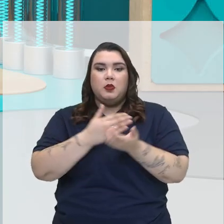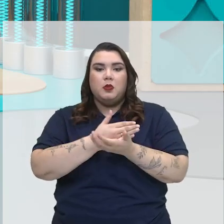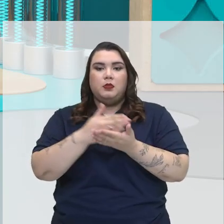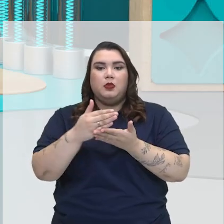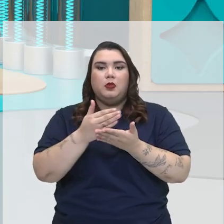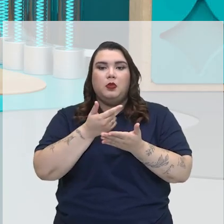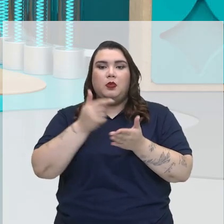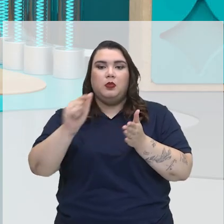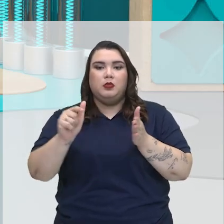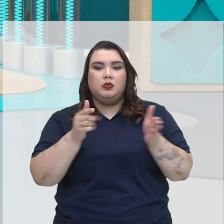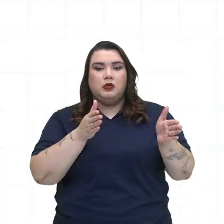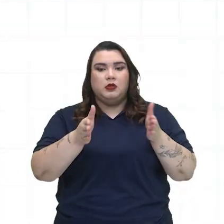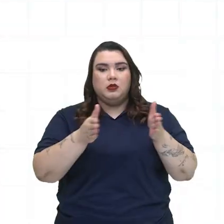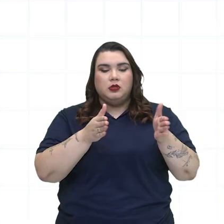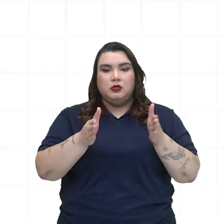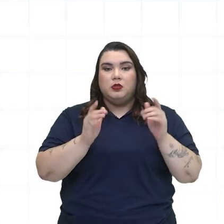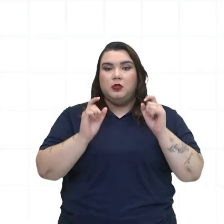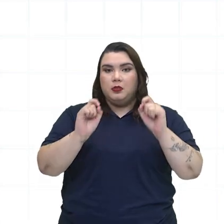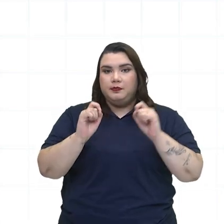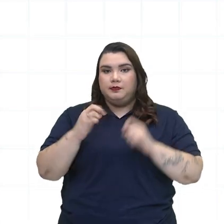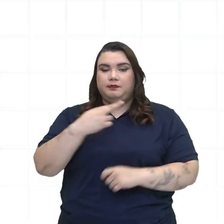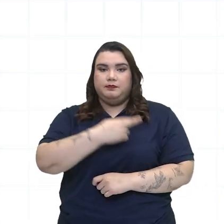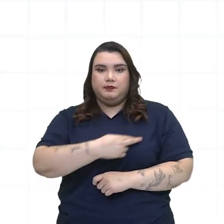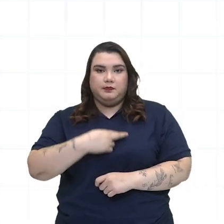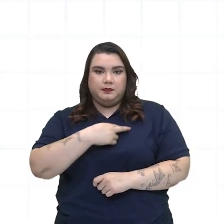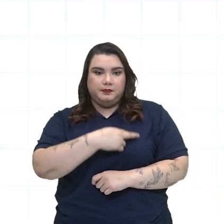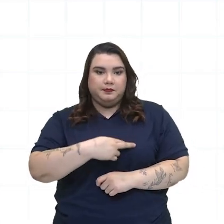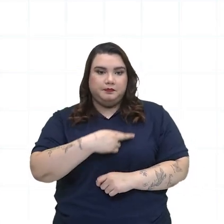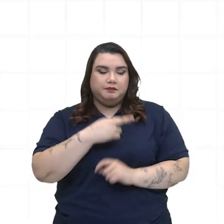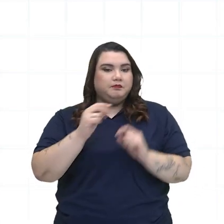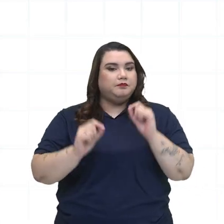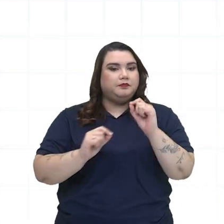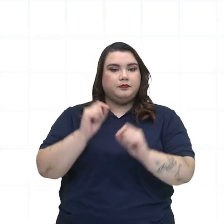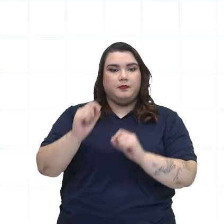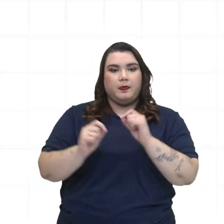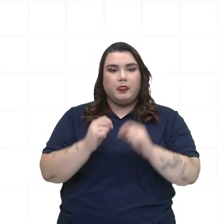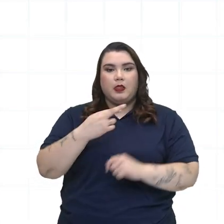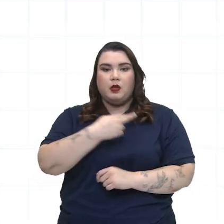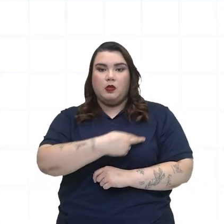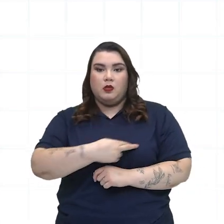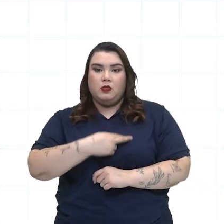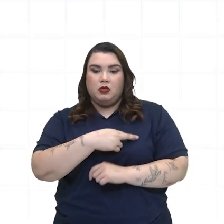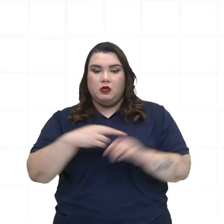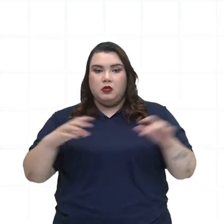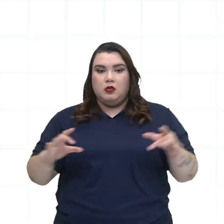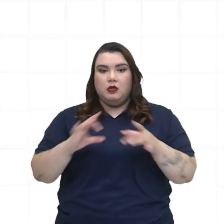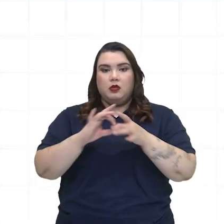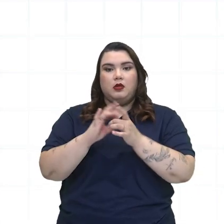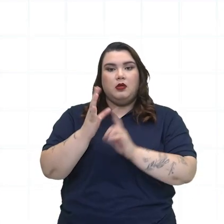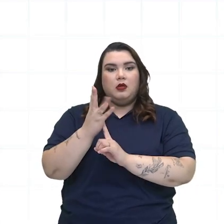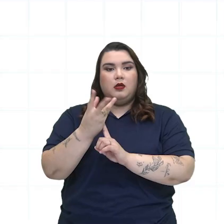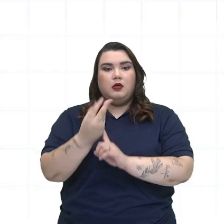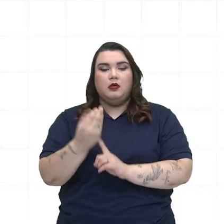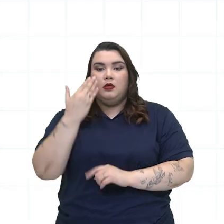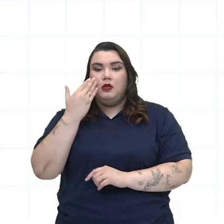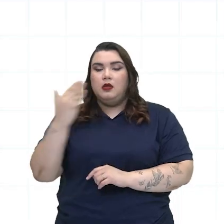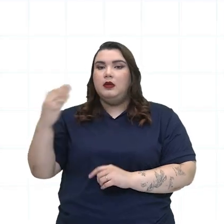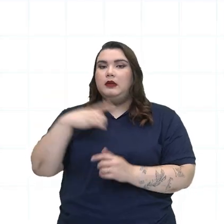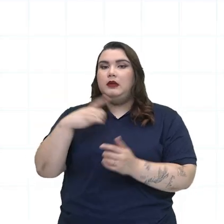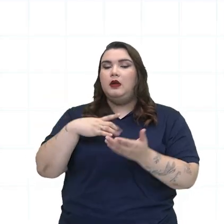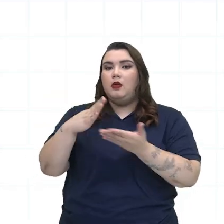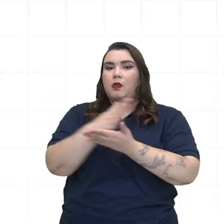romantismo? O romantismo na arte, ele conta com algumas características